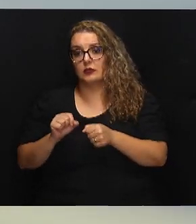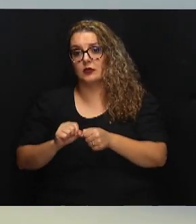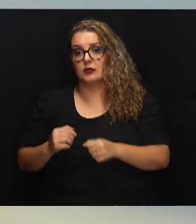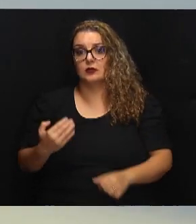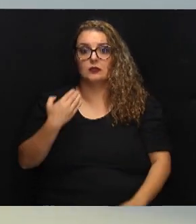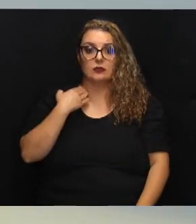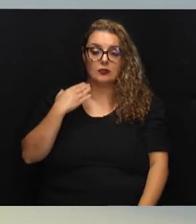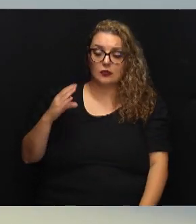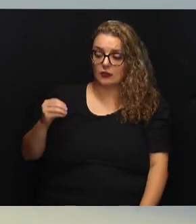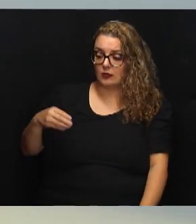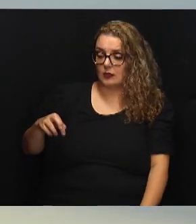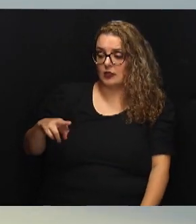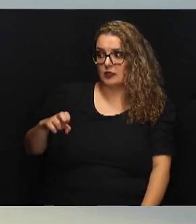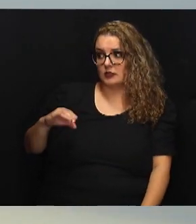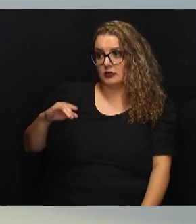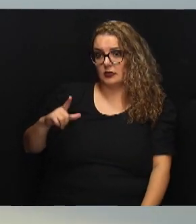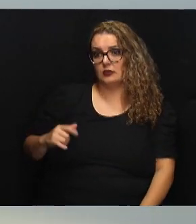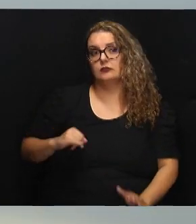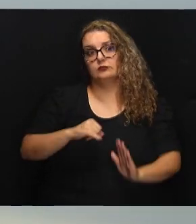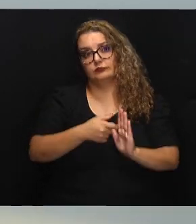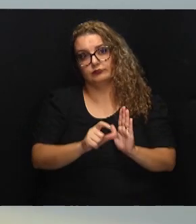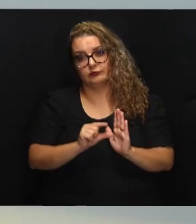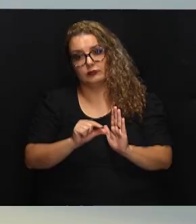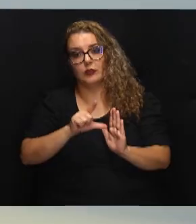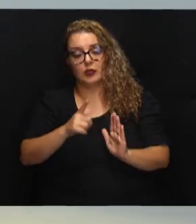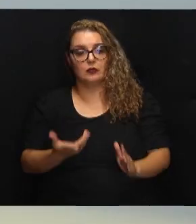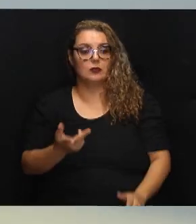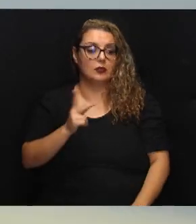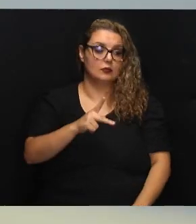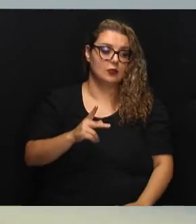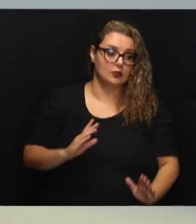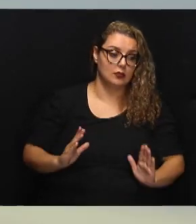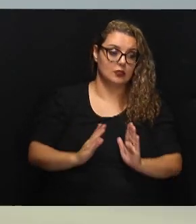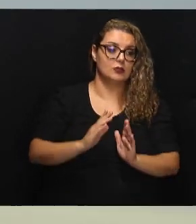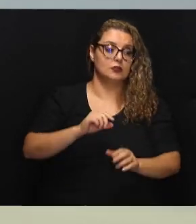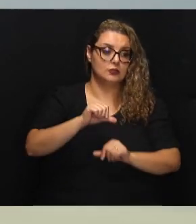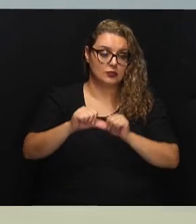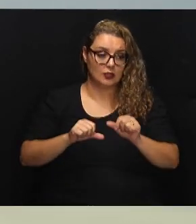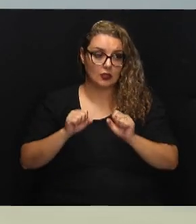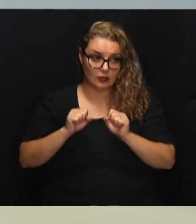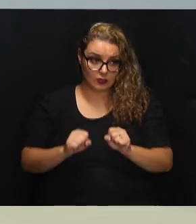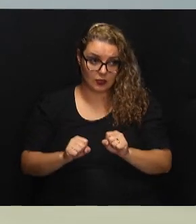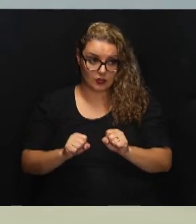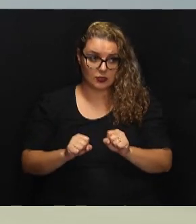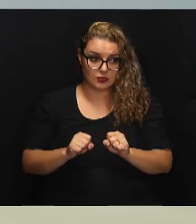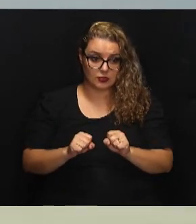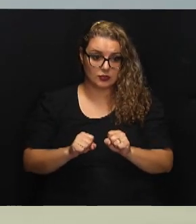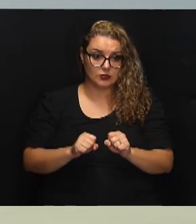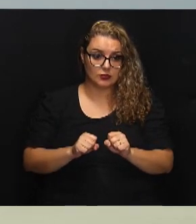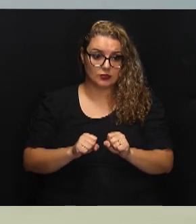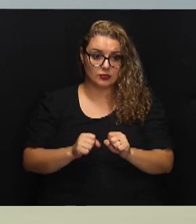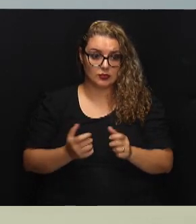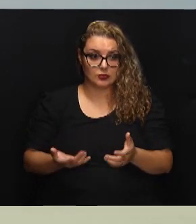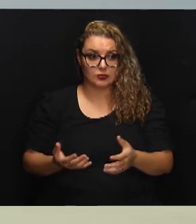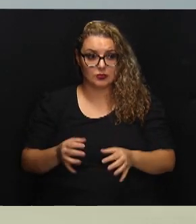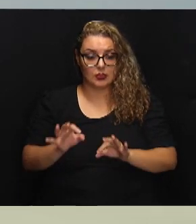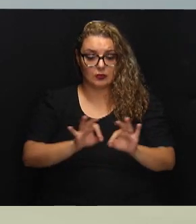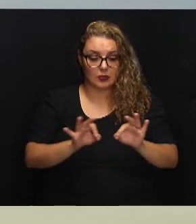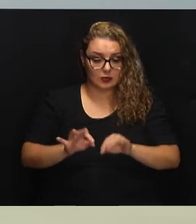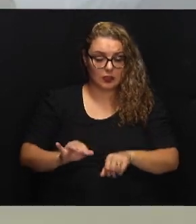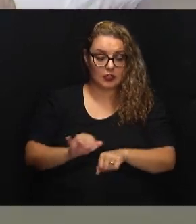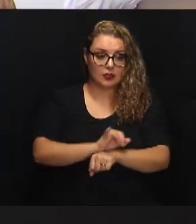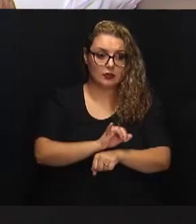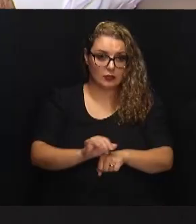As taxas de juros tendem a ser um pouco maior. Professor, diante das mudanças, então, é possível se separar de maneira estratégica para